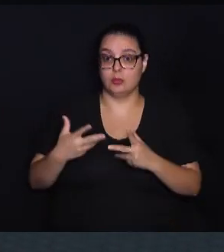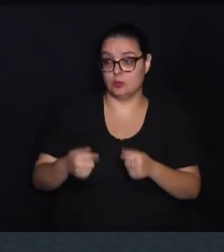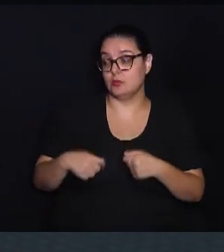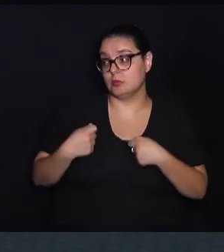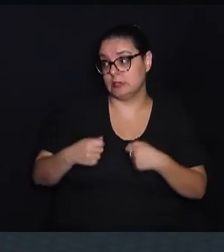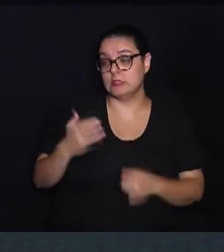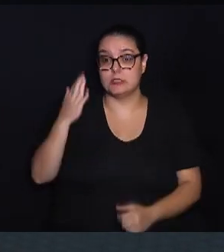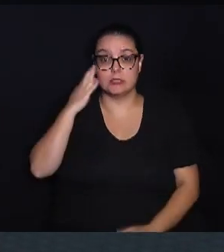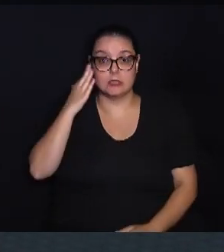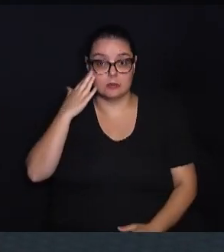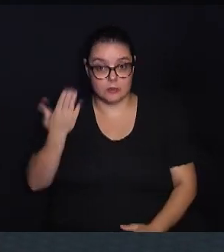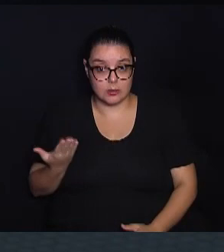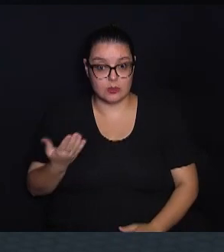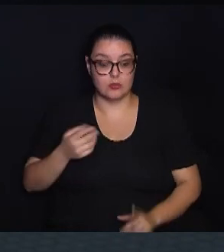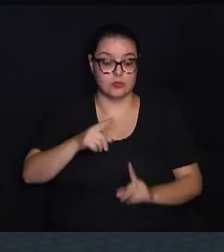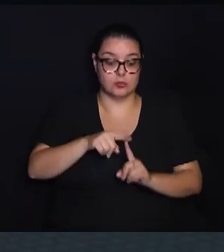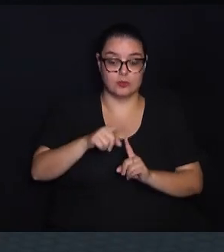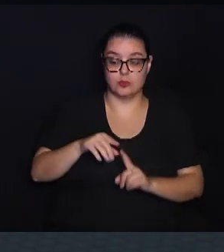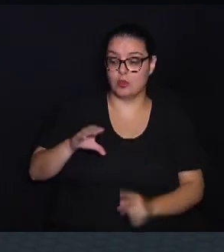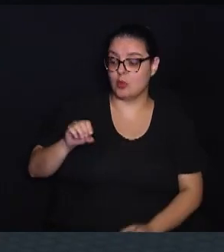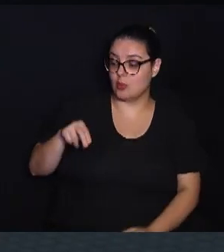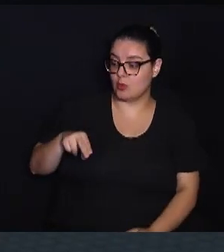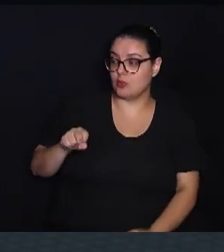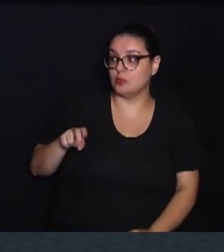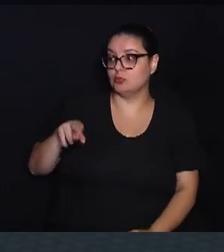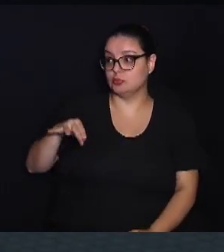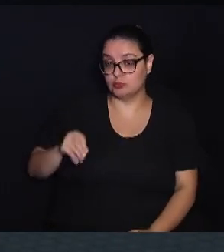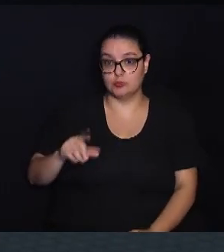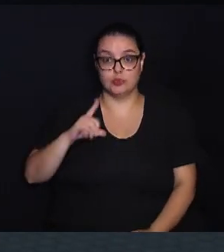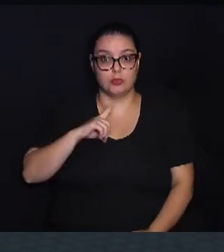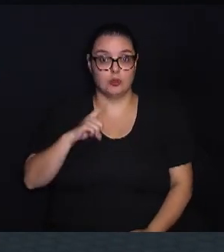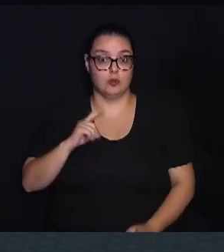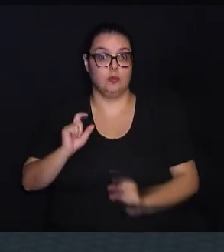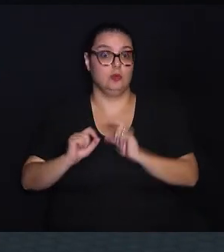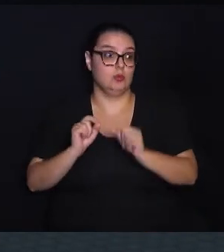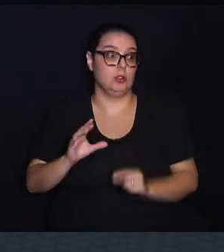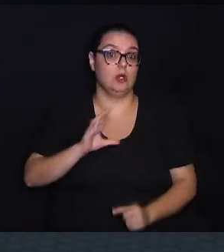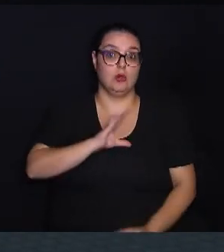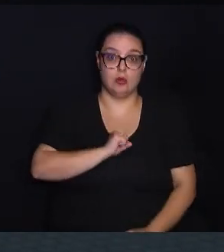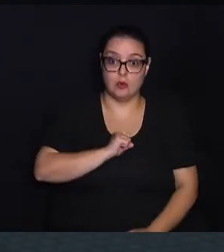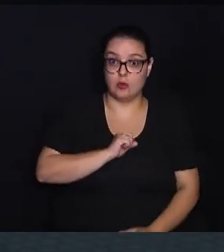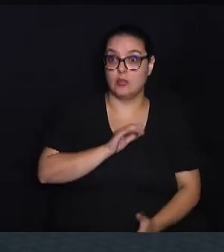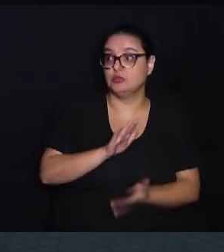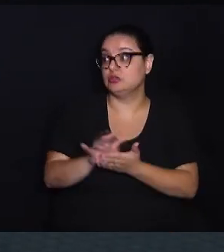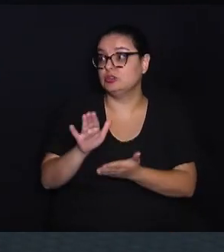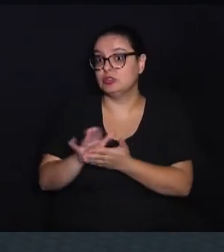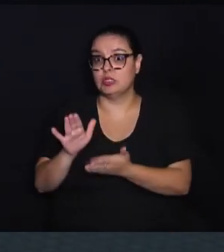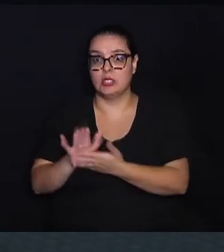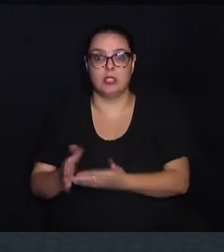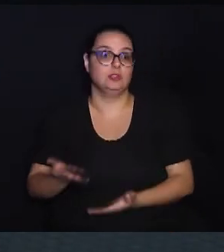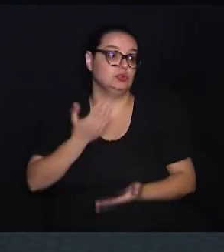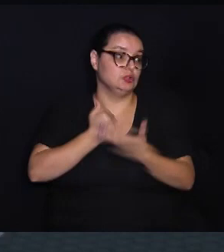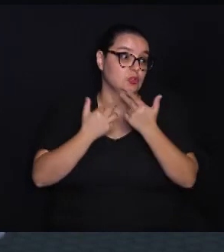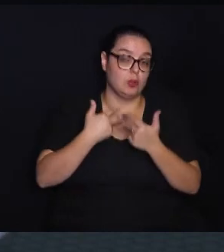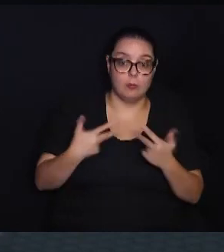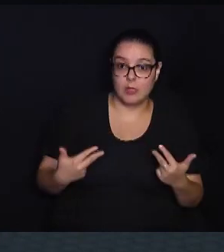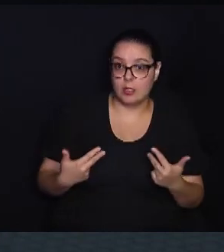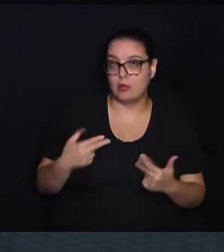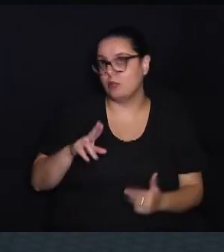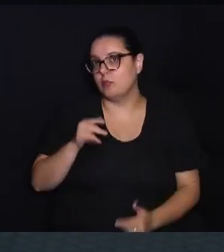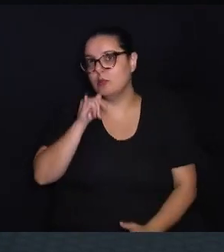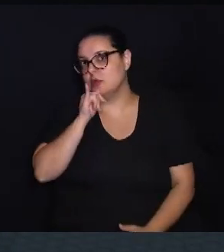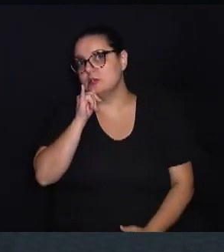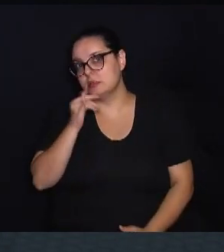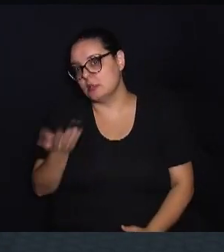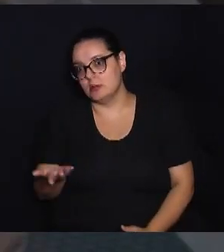mundo precisa dimensionar exatamente o tipo de consumo que tem, o que gosta de consumir, de gastar, de comer,